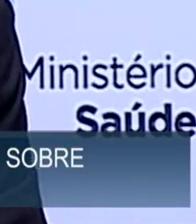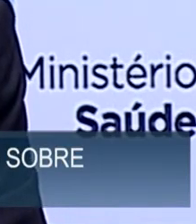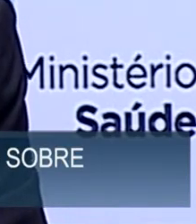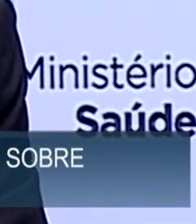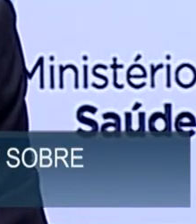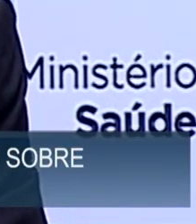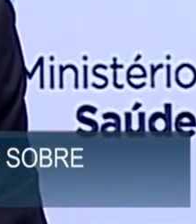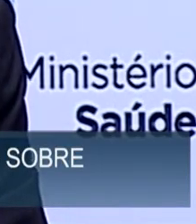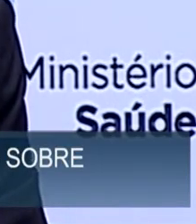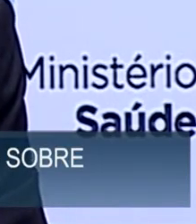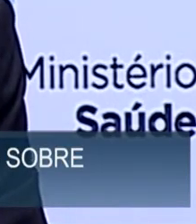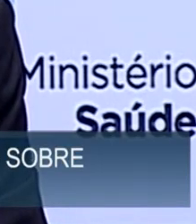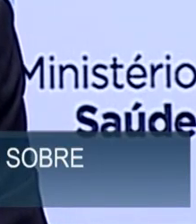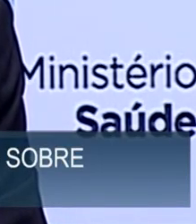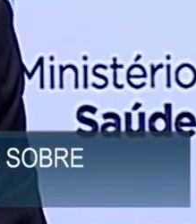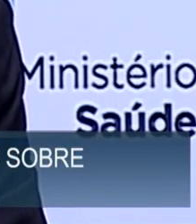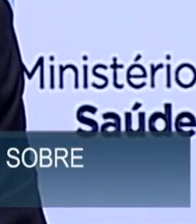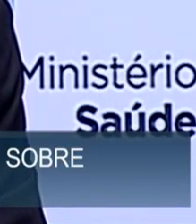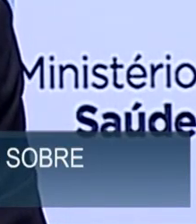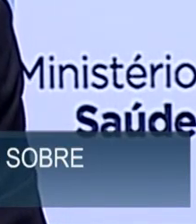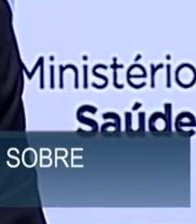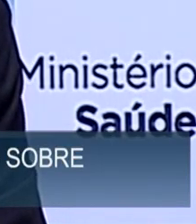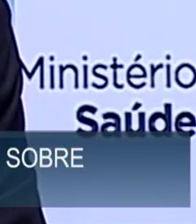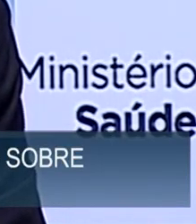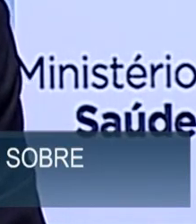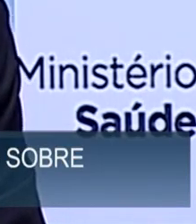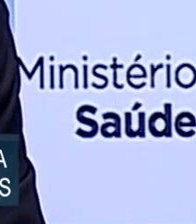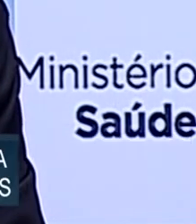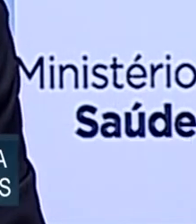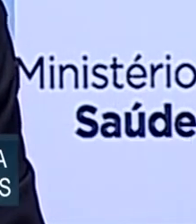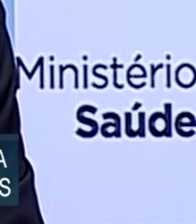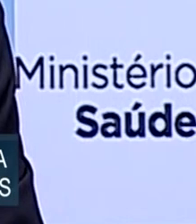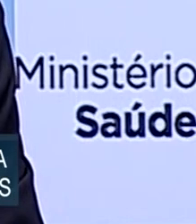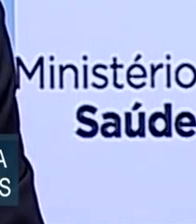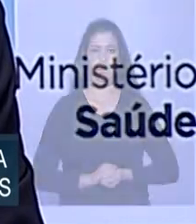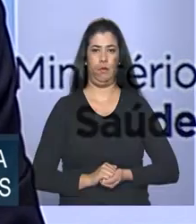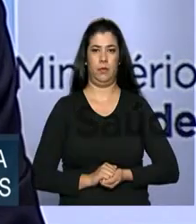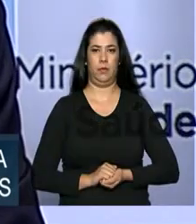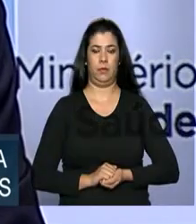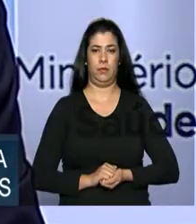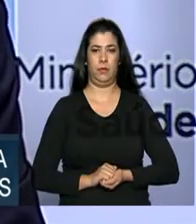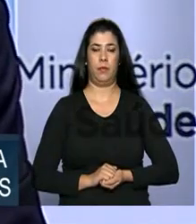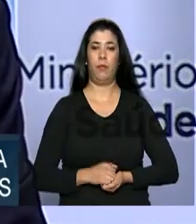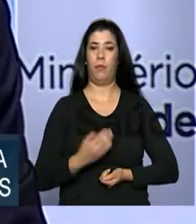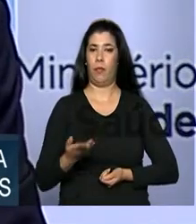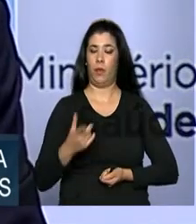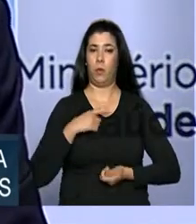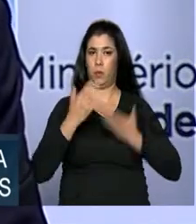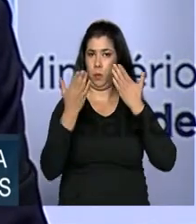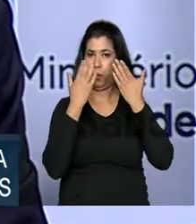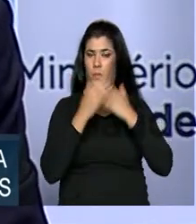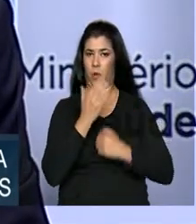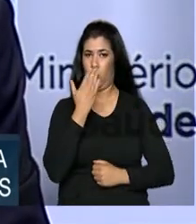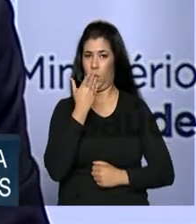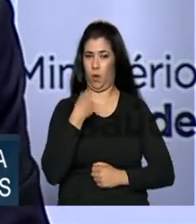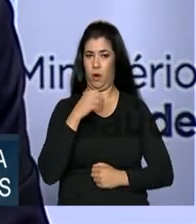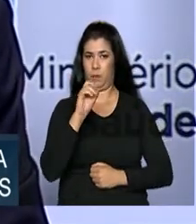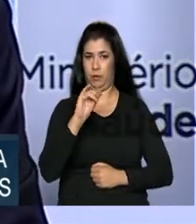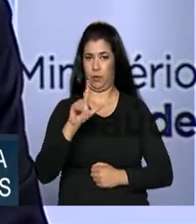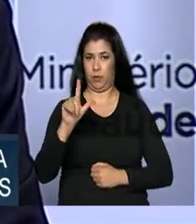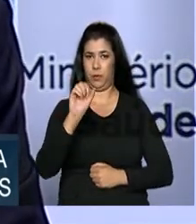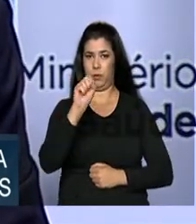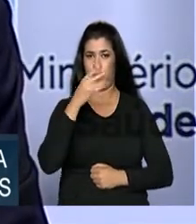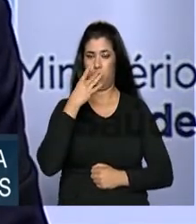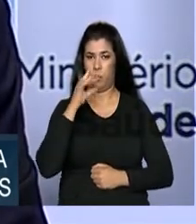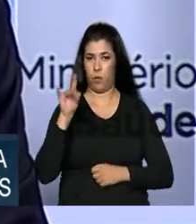em relação a este elemento que diz respeito à ingesta de sal. Né? Nós vamos precisar aperfeiçoar o nosso Vigitel